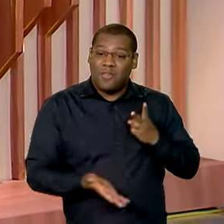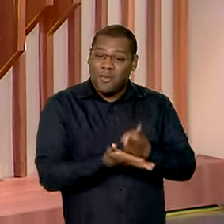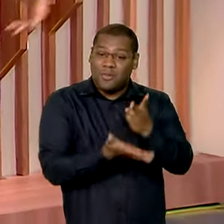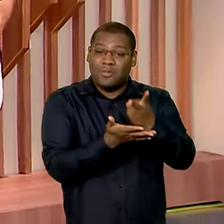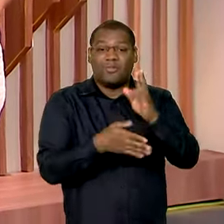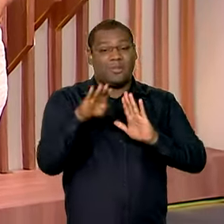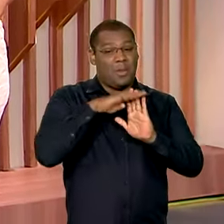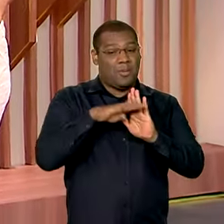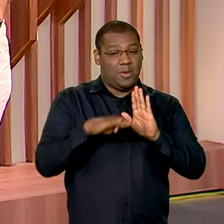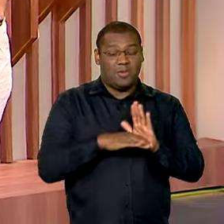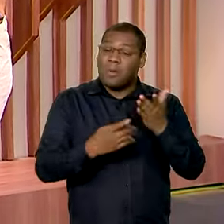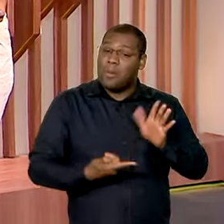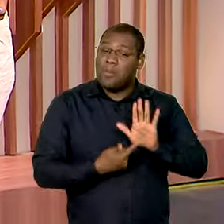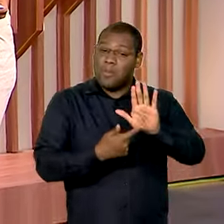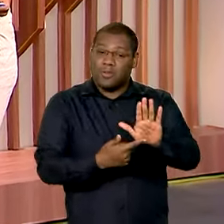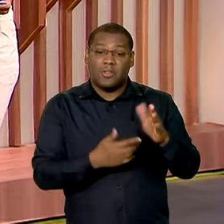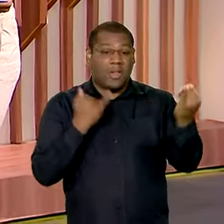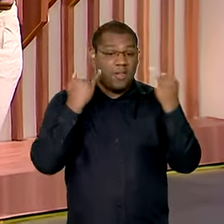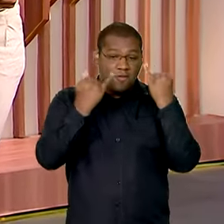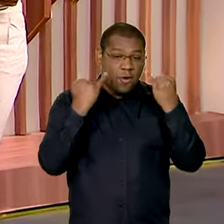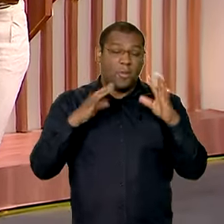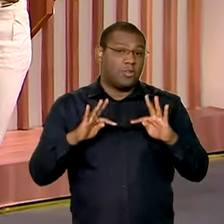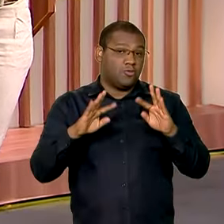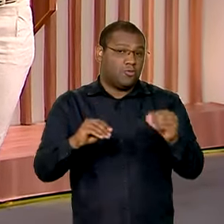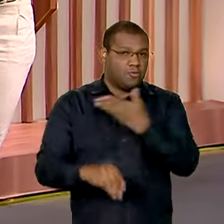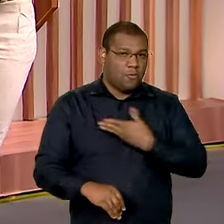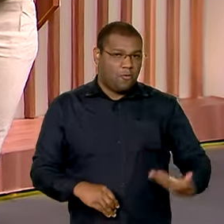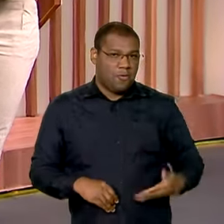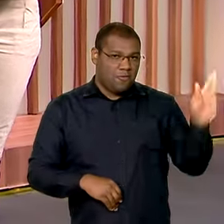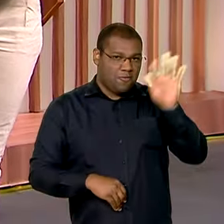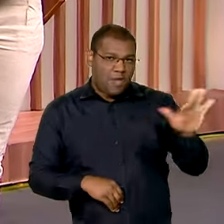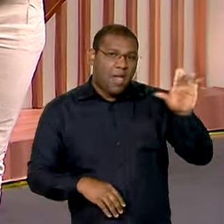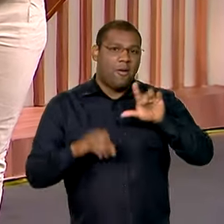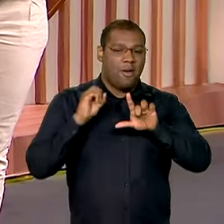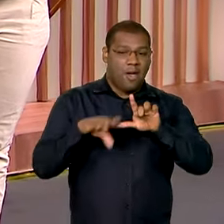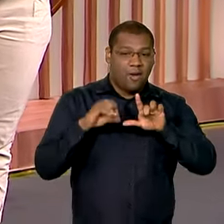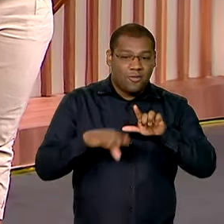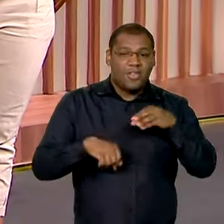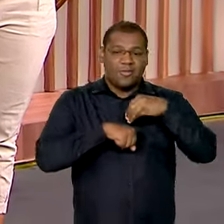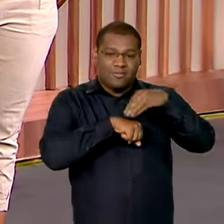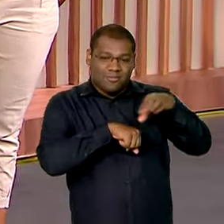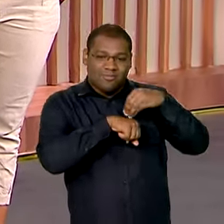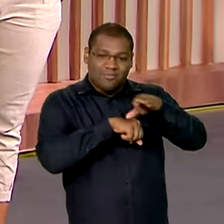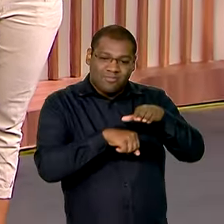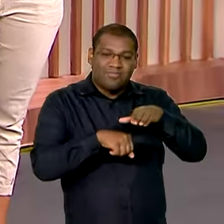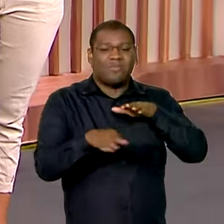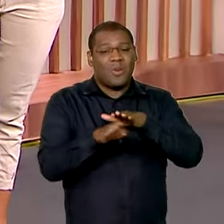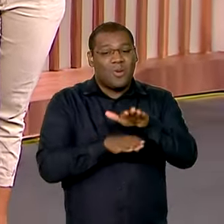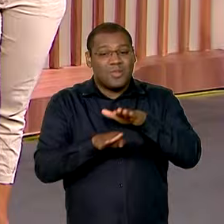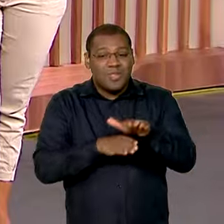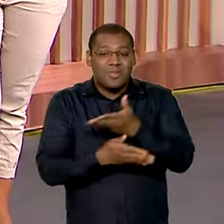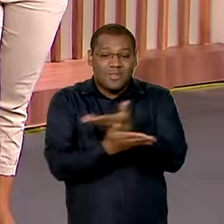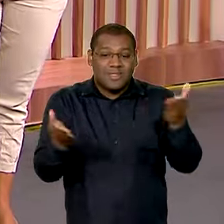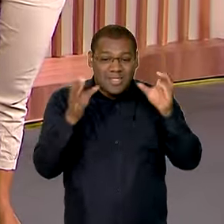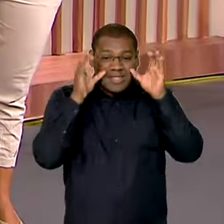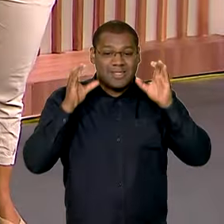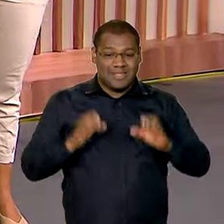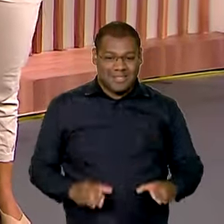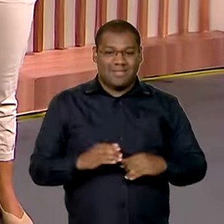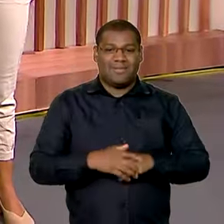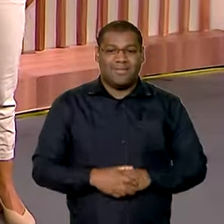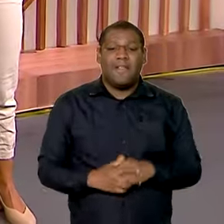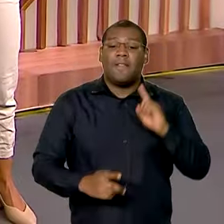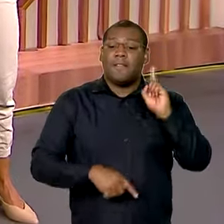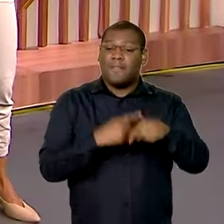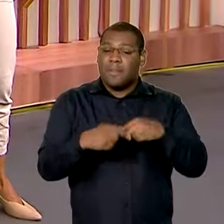a programação mostrando todas as ações do governo federal com eventos ao vivo dicas e serviços para você cidadão daqui a